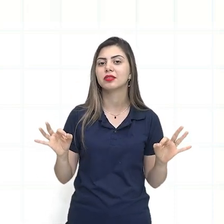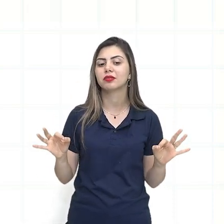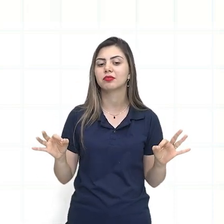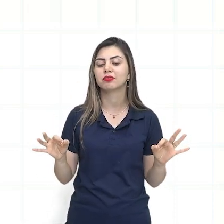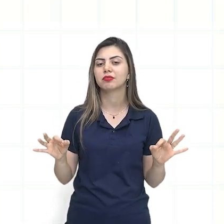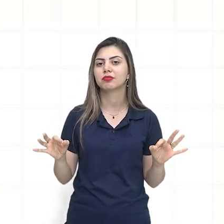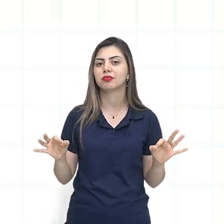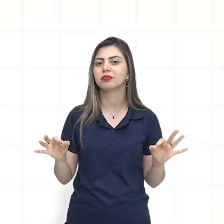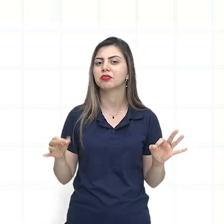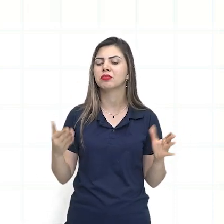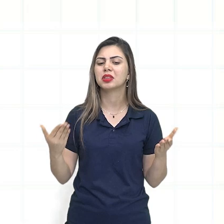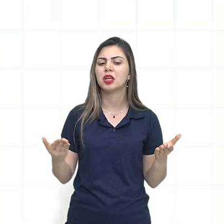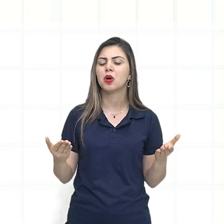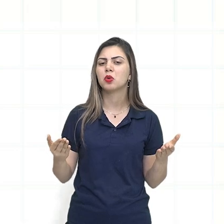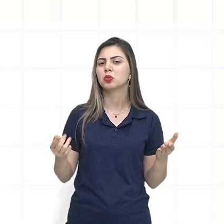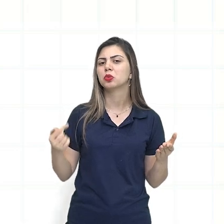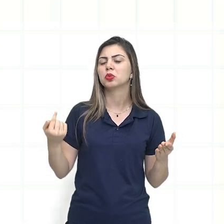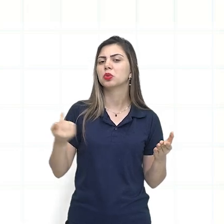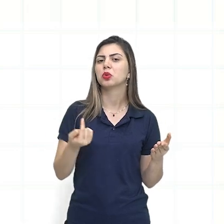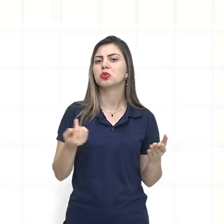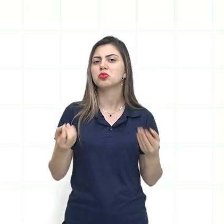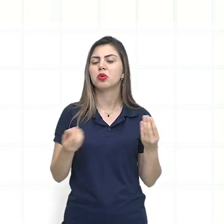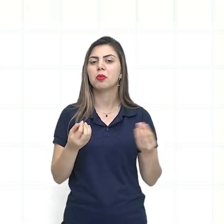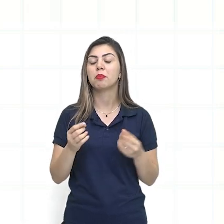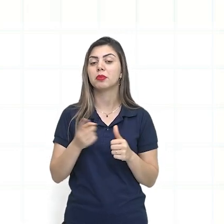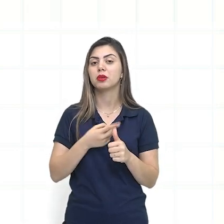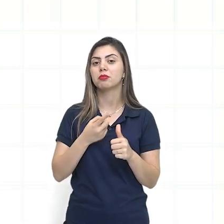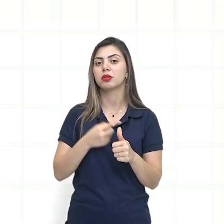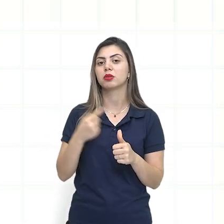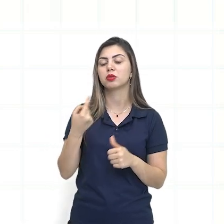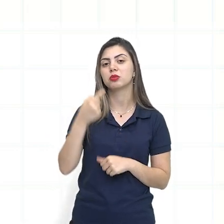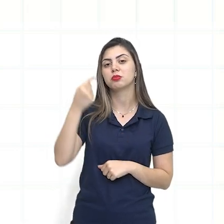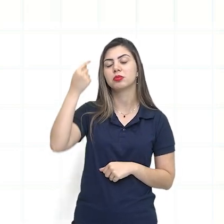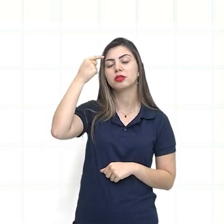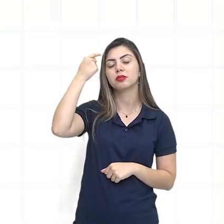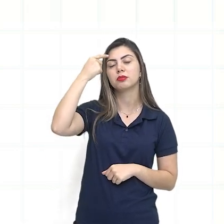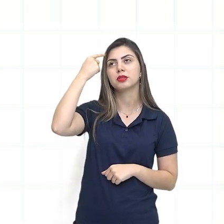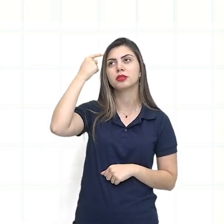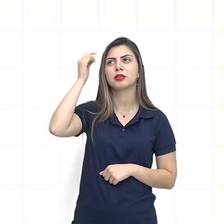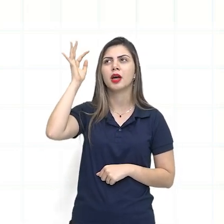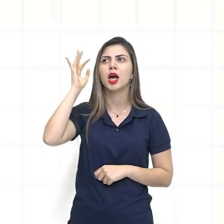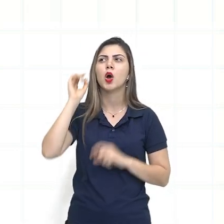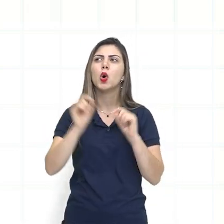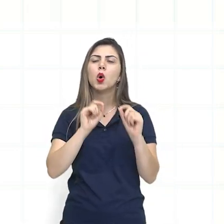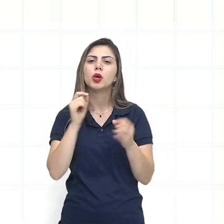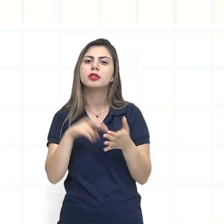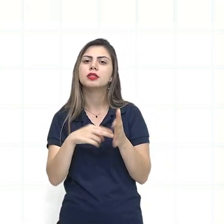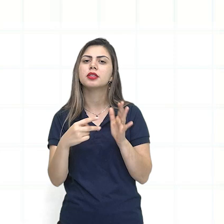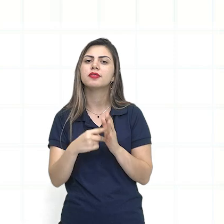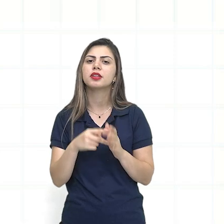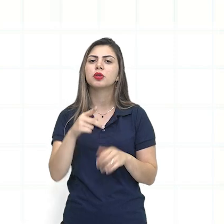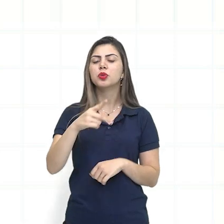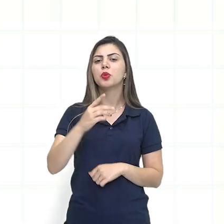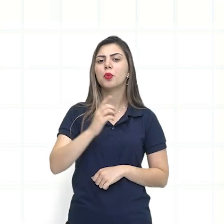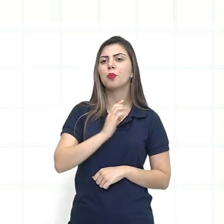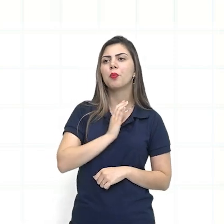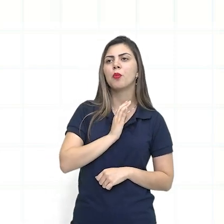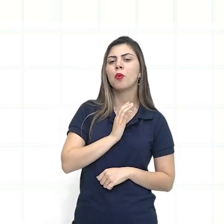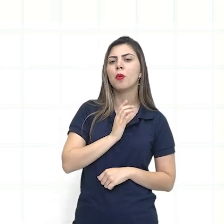Em seu peito. O que bate em nosso peito, pessoal? Primeira coisa, pensa aí. O que bate no seu peito?